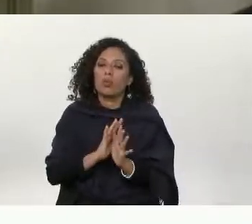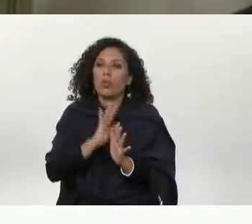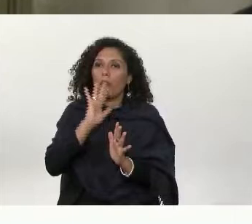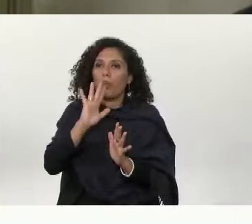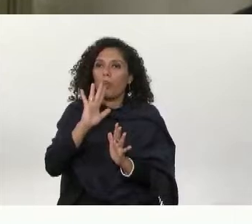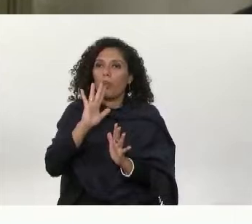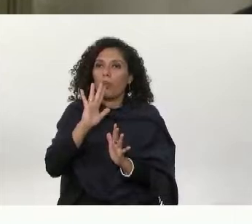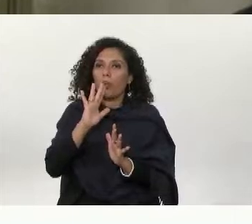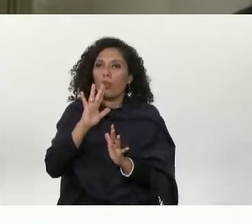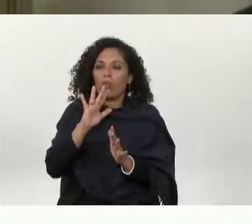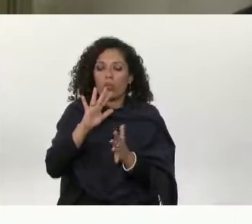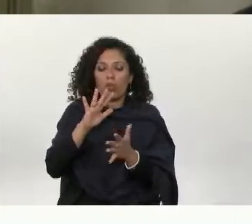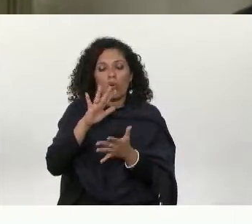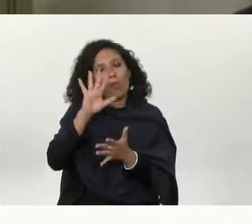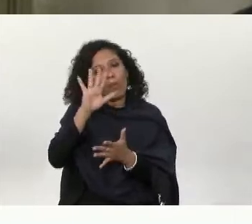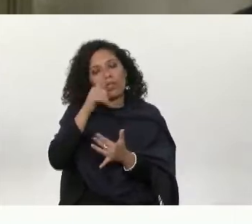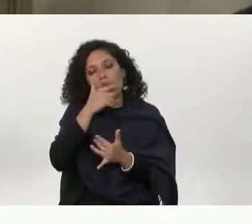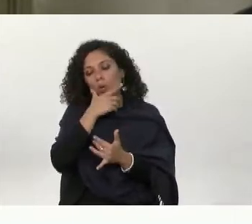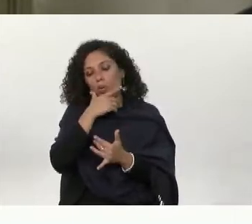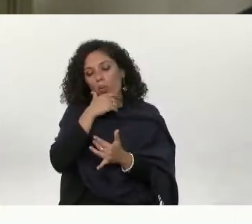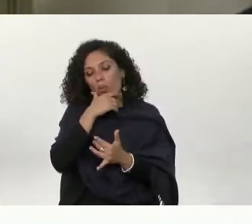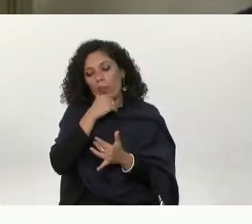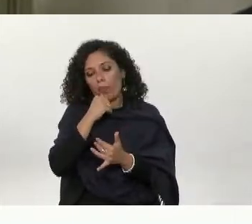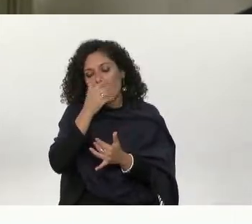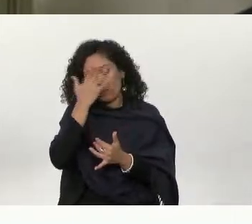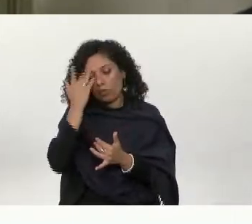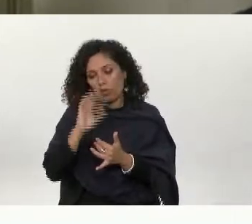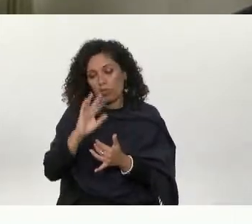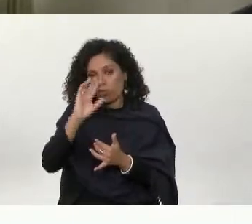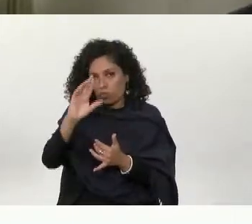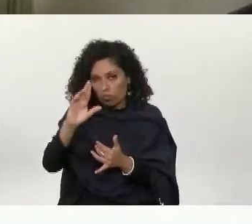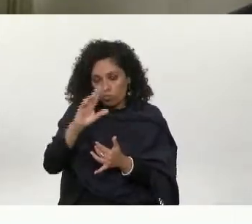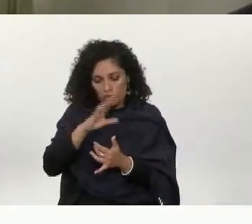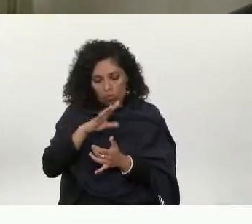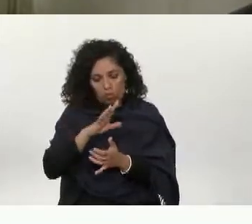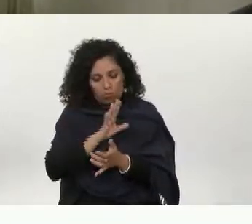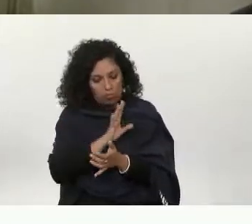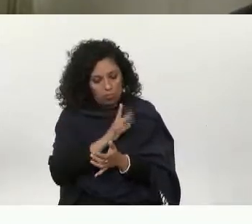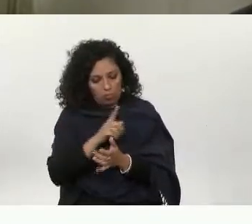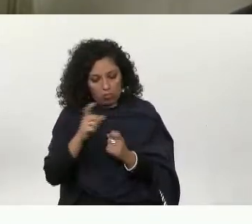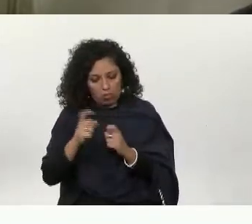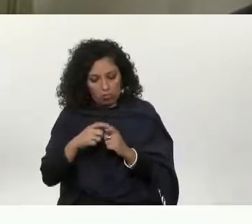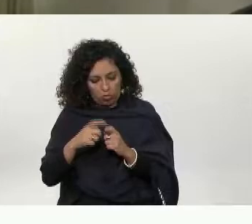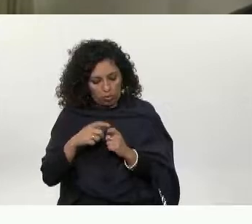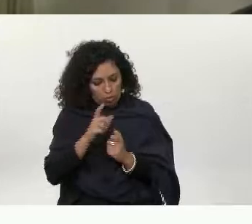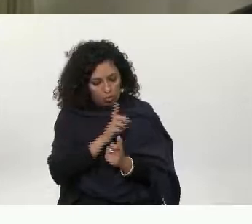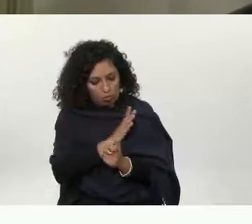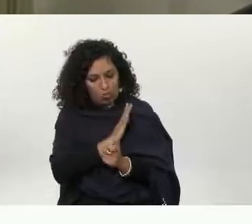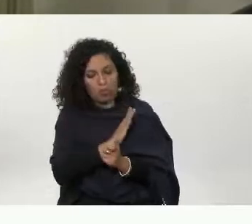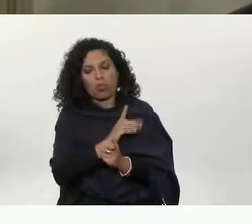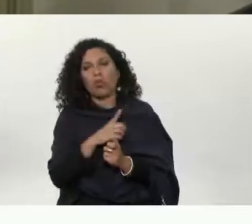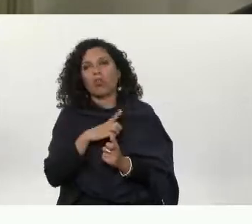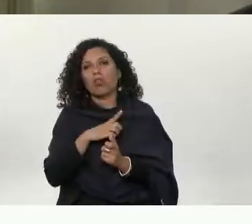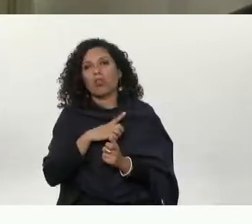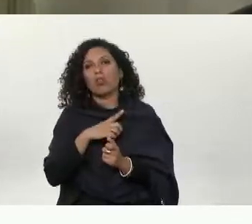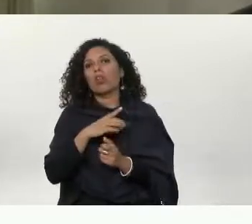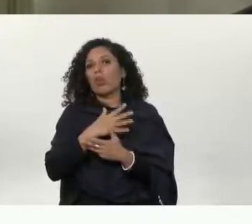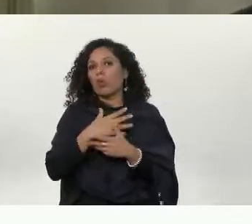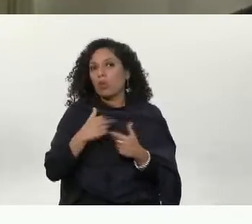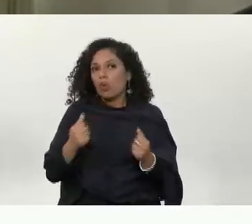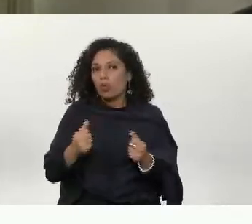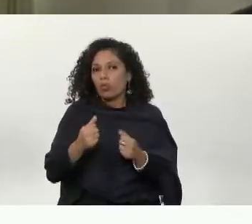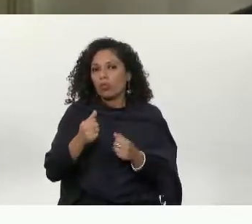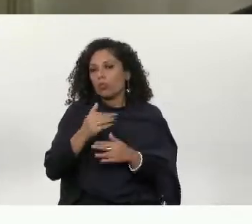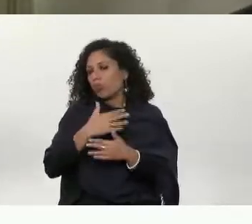termossensível. E, naquela fita, não era do aparelho justamente, porque não estava em falta aquela fita, nós tínhamos pedido já,